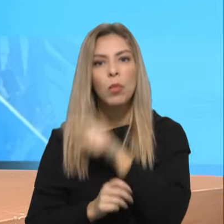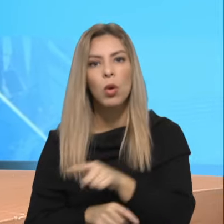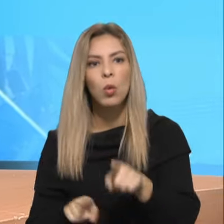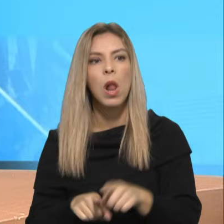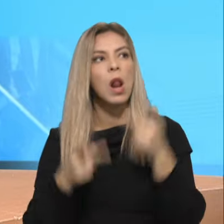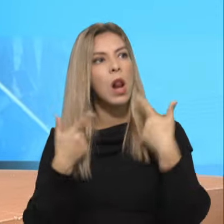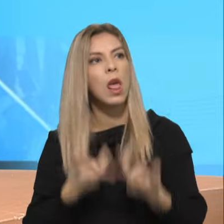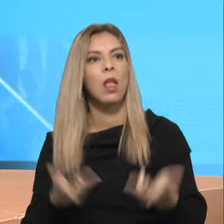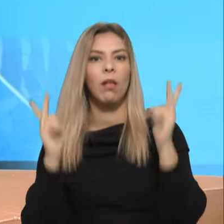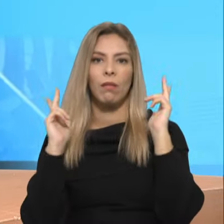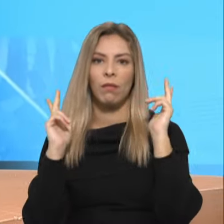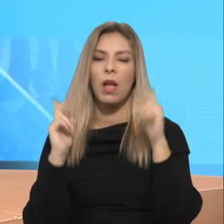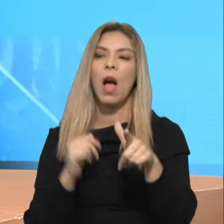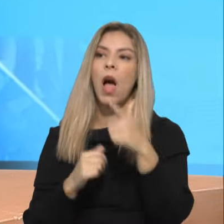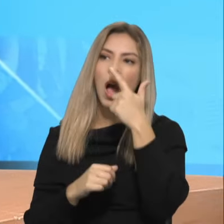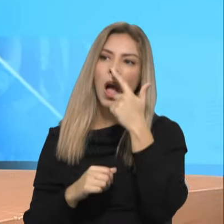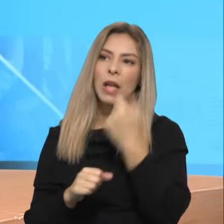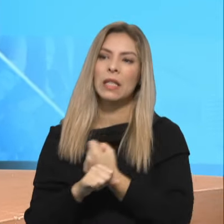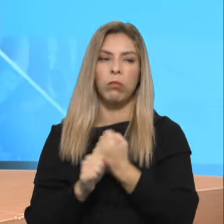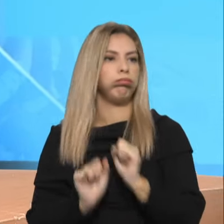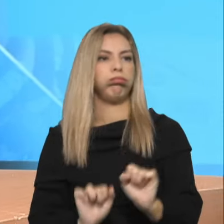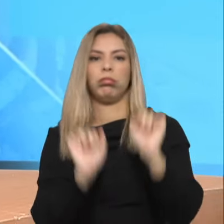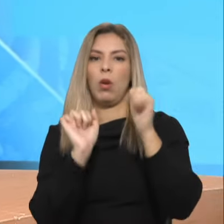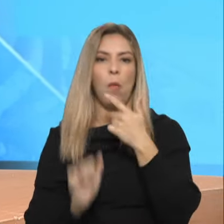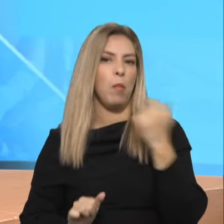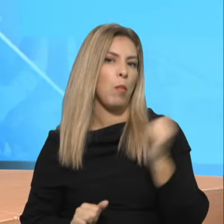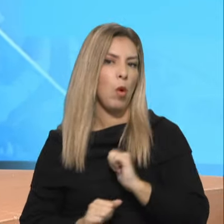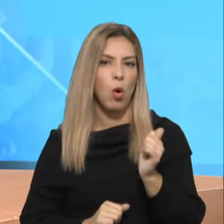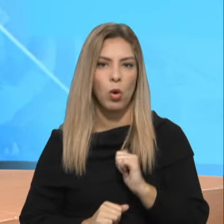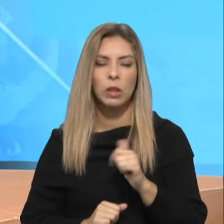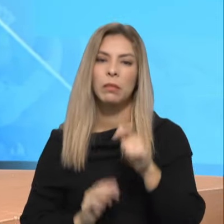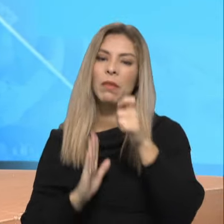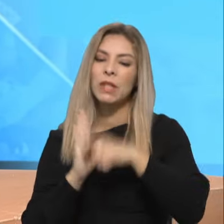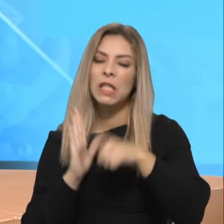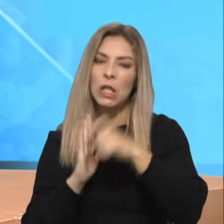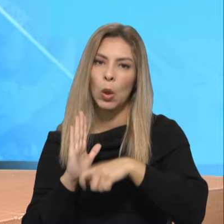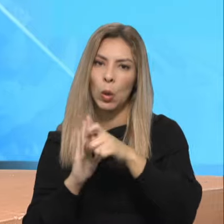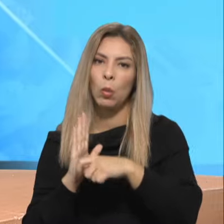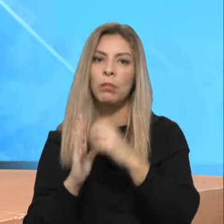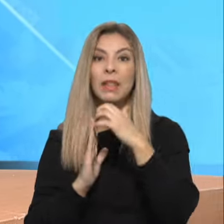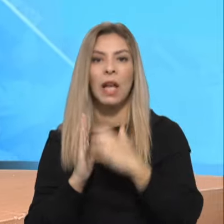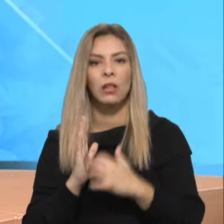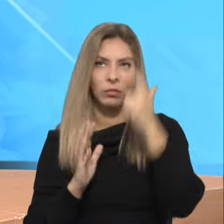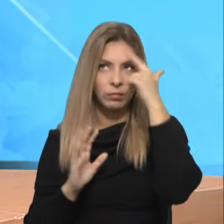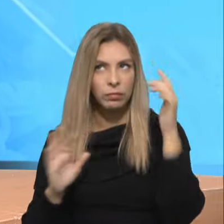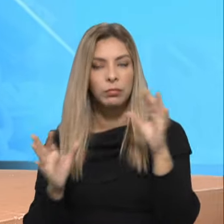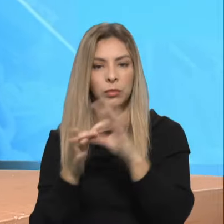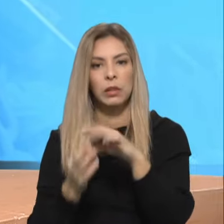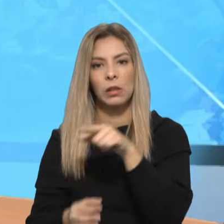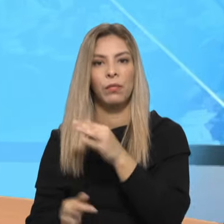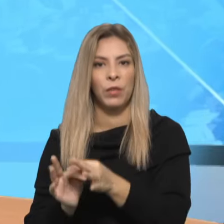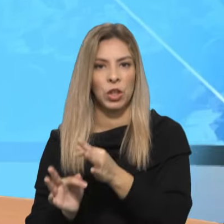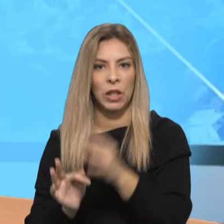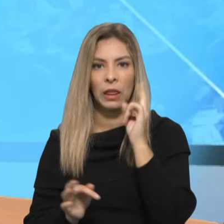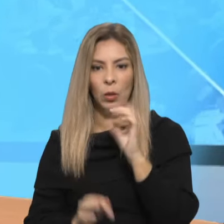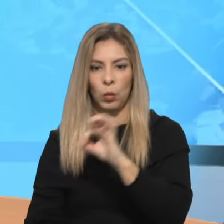consentir nessa ação sem qualquer resistência. É este um dos primeiros versículos que faz com que este texto faça sentido nesta festa. Depois há um outro